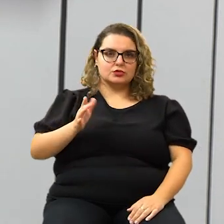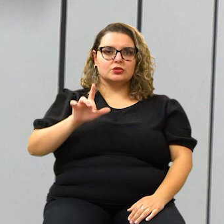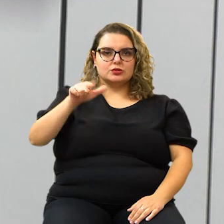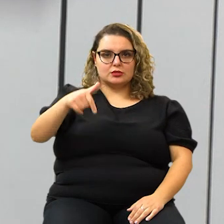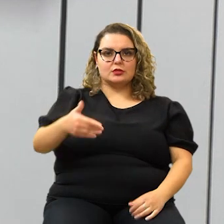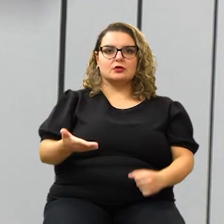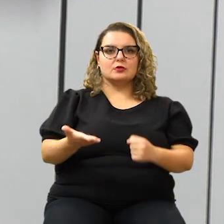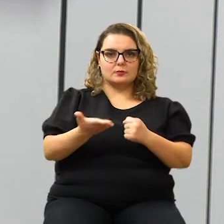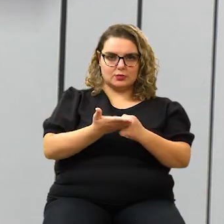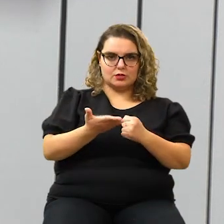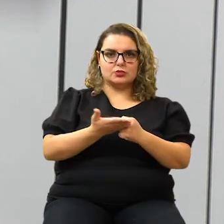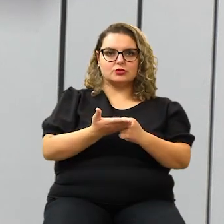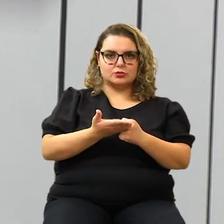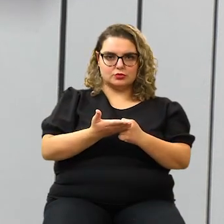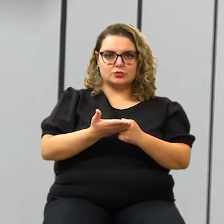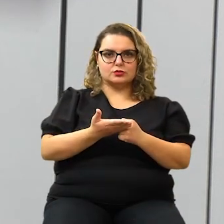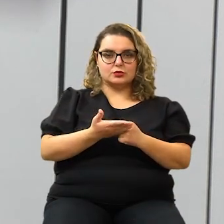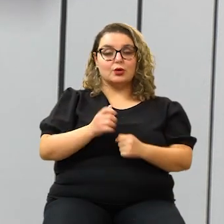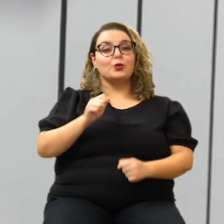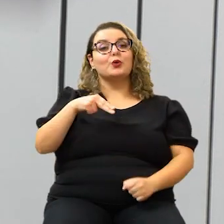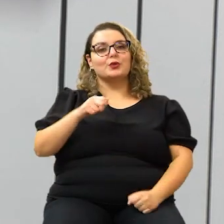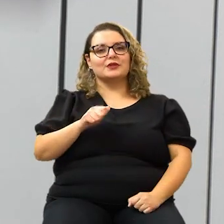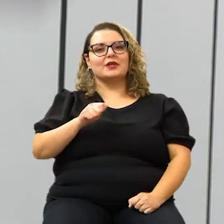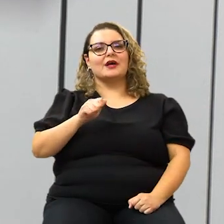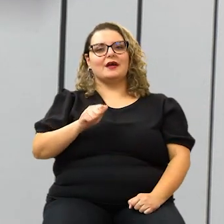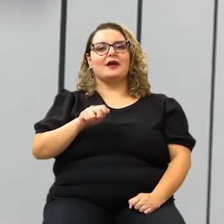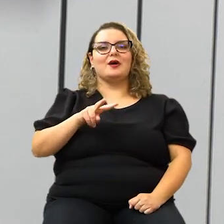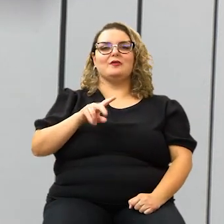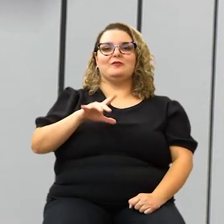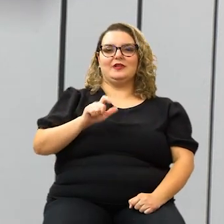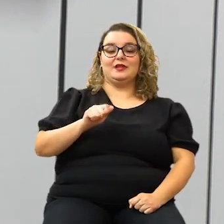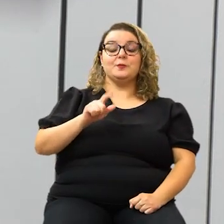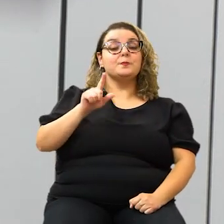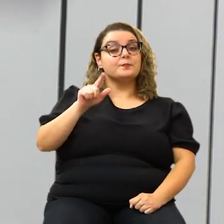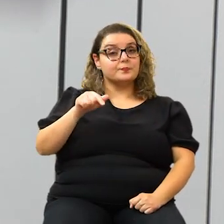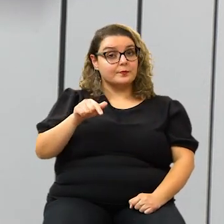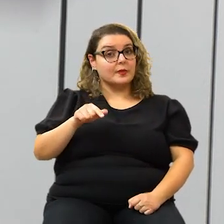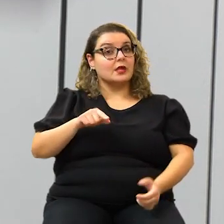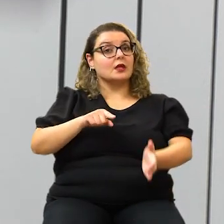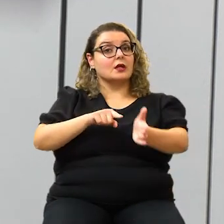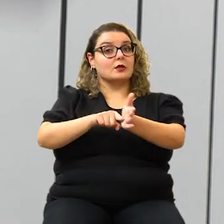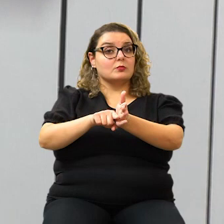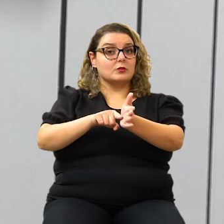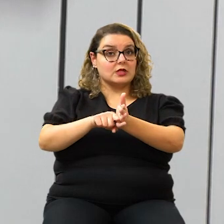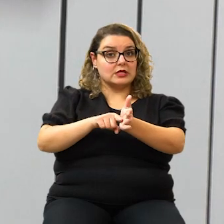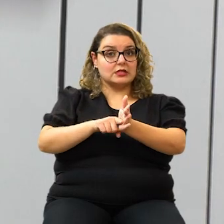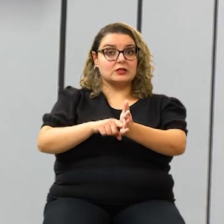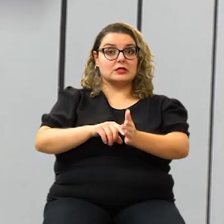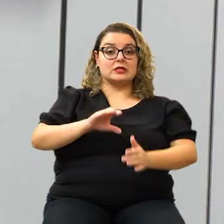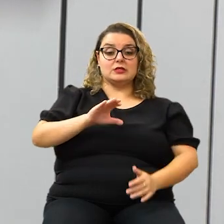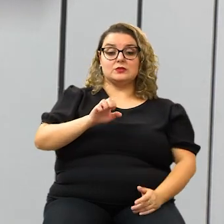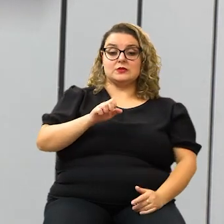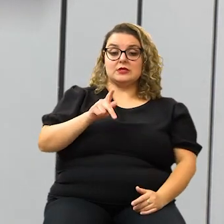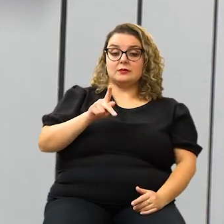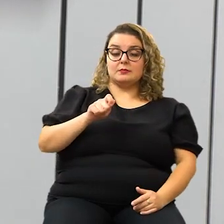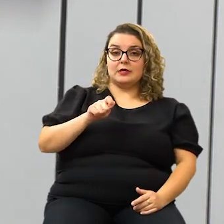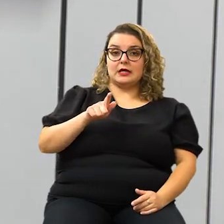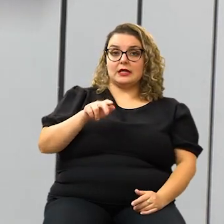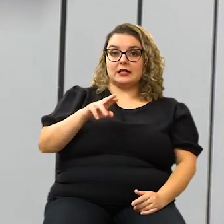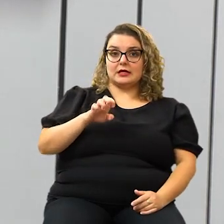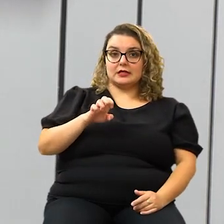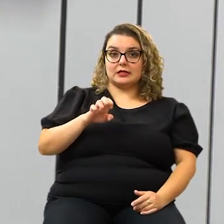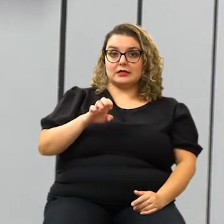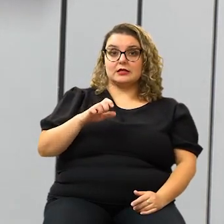nosso intervalo com a Ana Ávila, ela que é pesquisadora do CEPAGRE, e